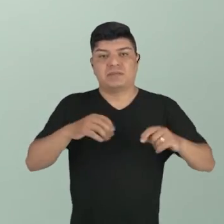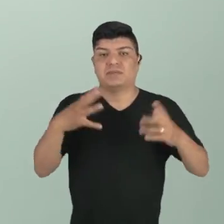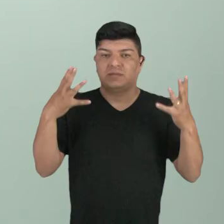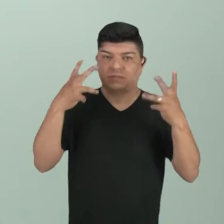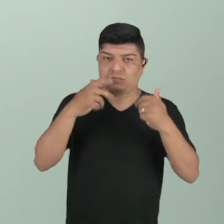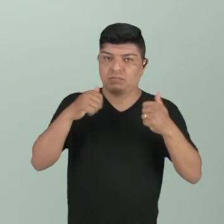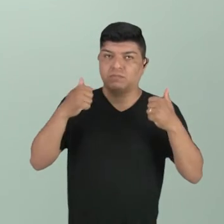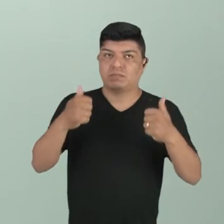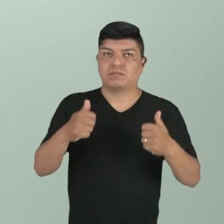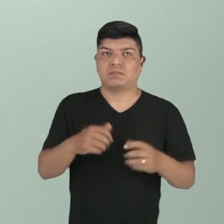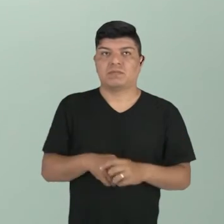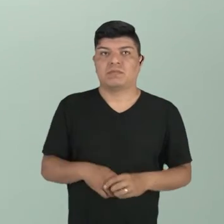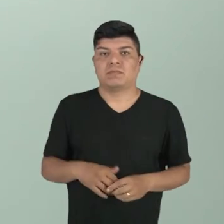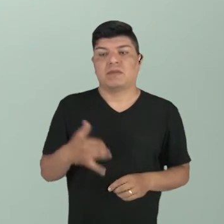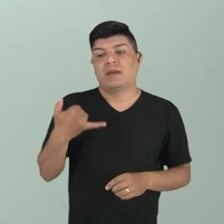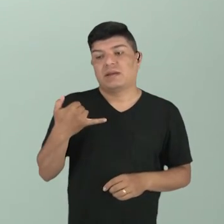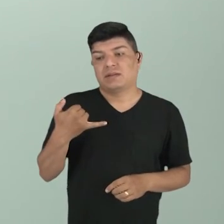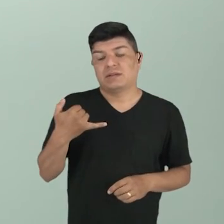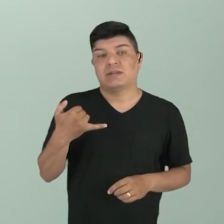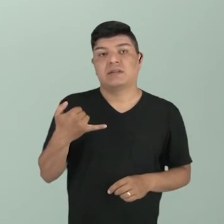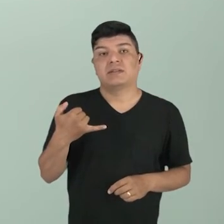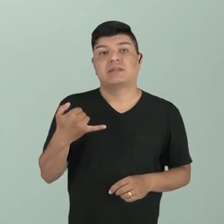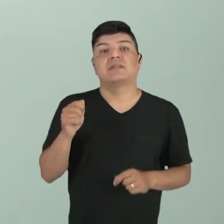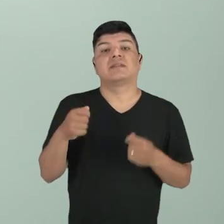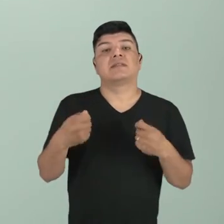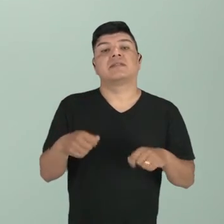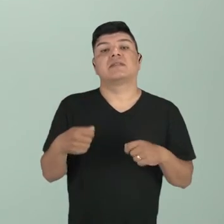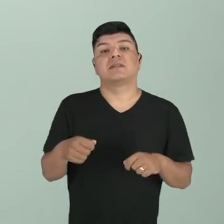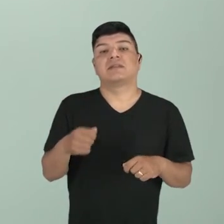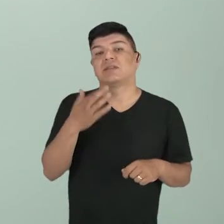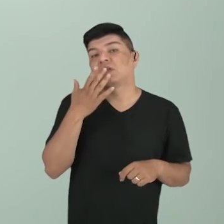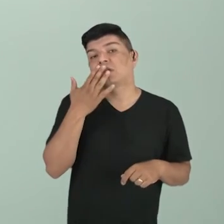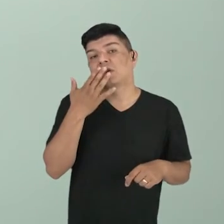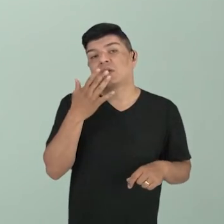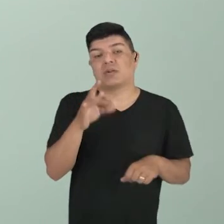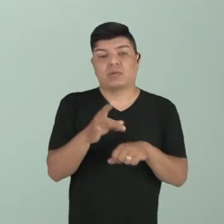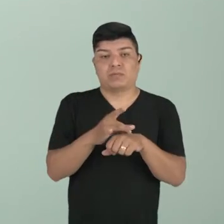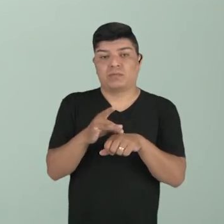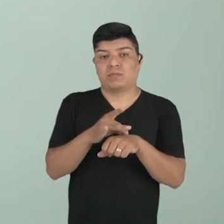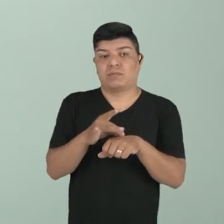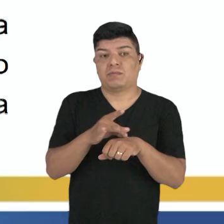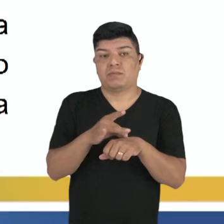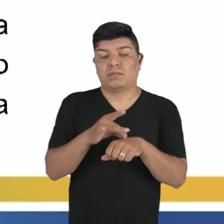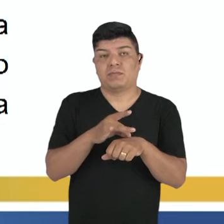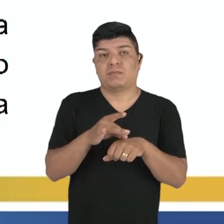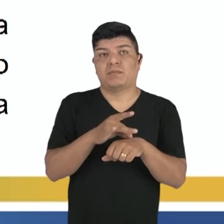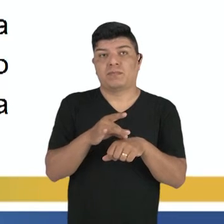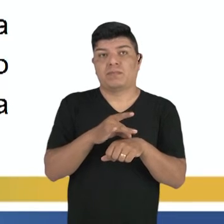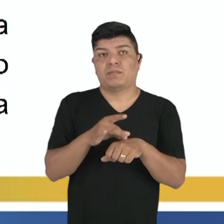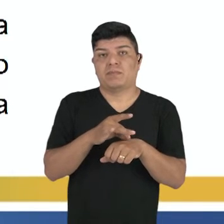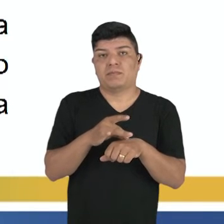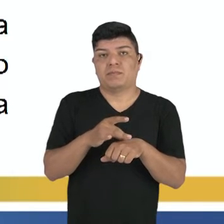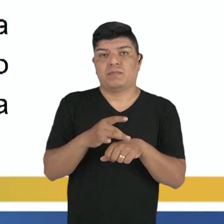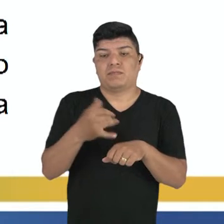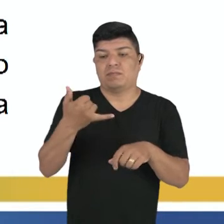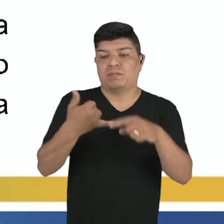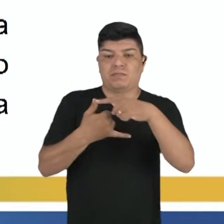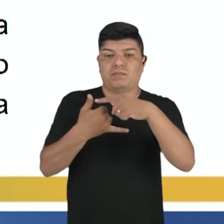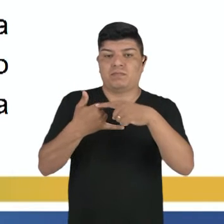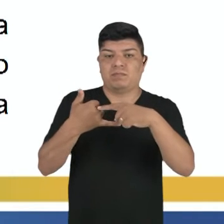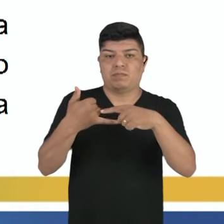legível. A caneta exigida é caneta de tinta preta, de corpo, de